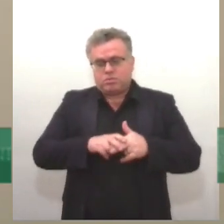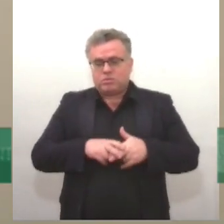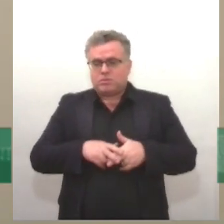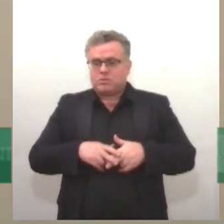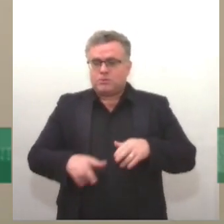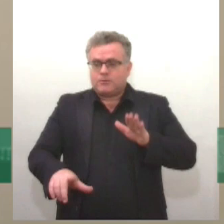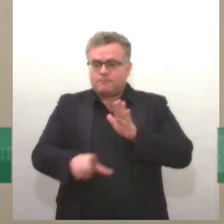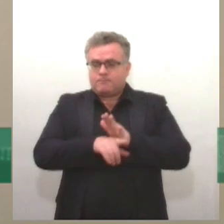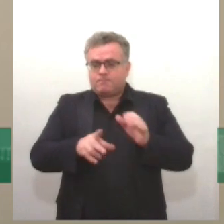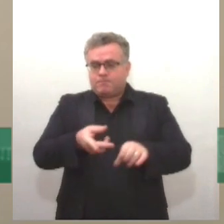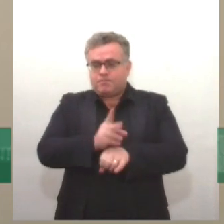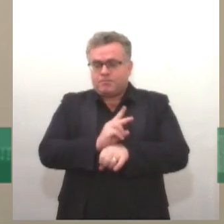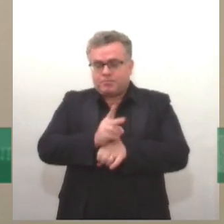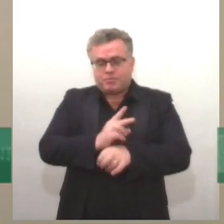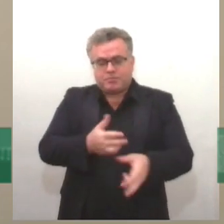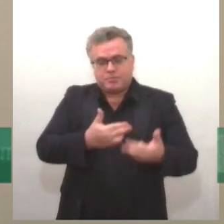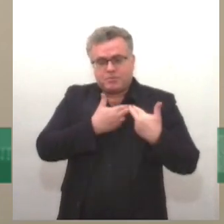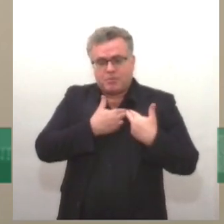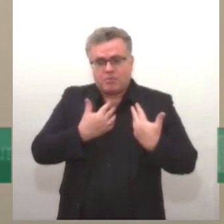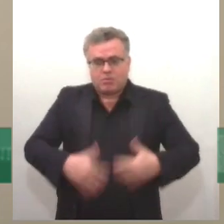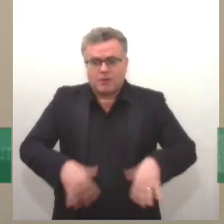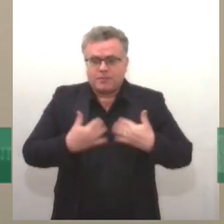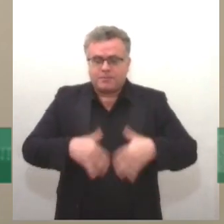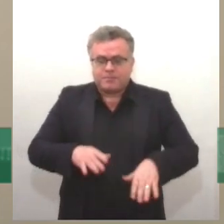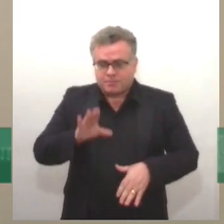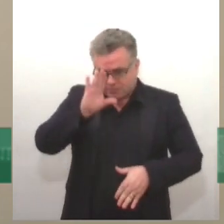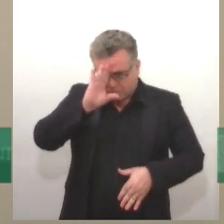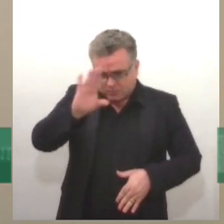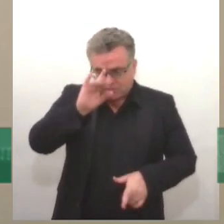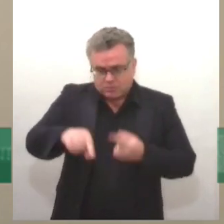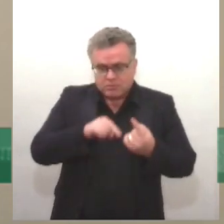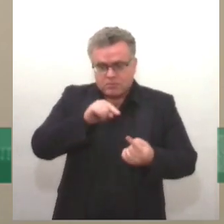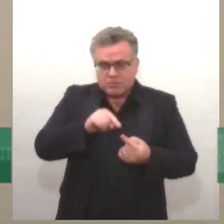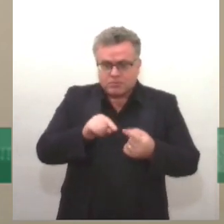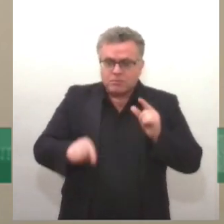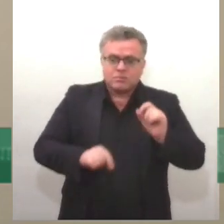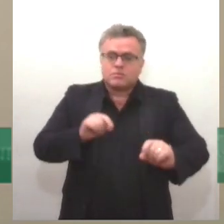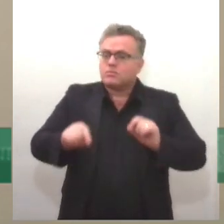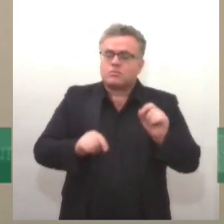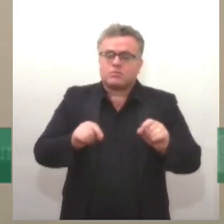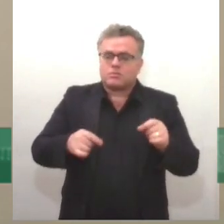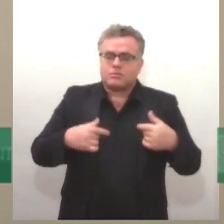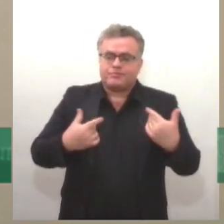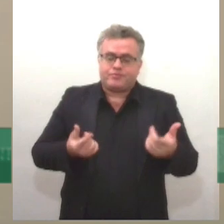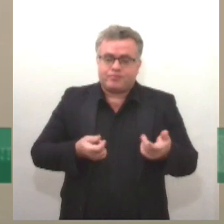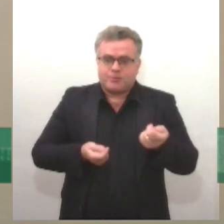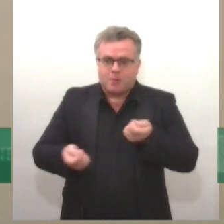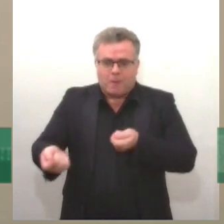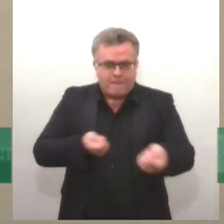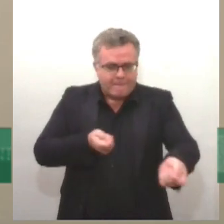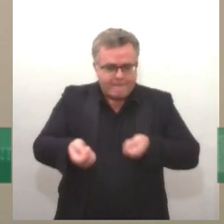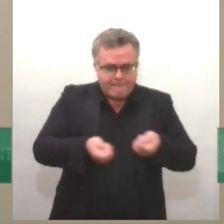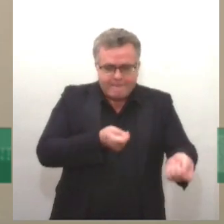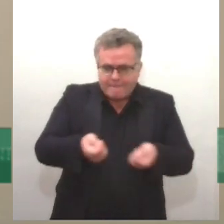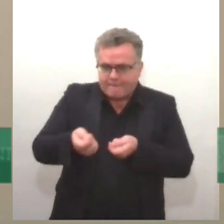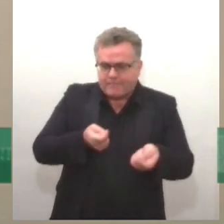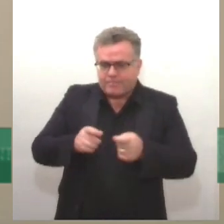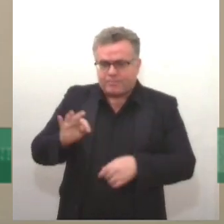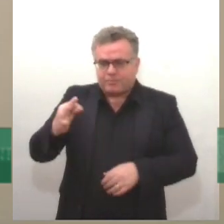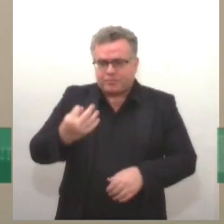tem tido, né, como principal finalidade fazer um controle, fazer com que os gestores